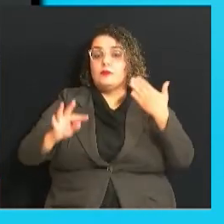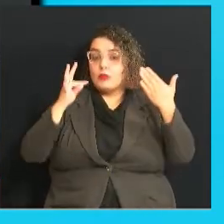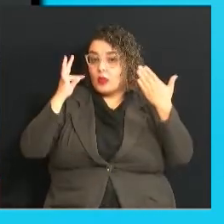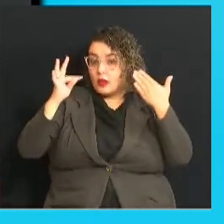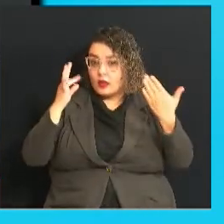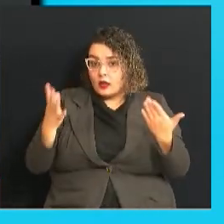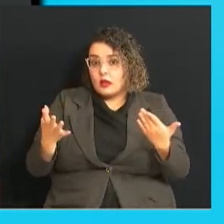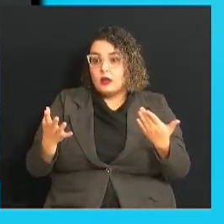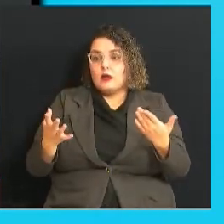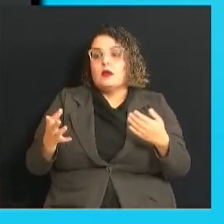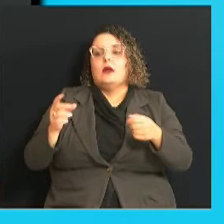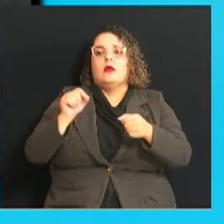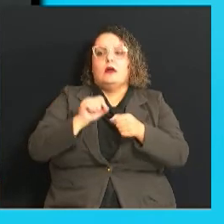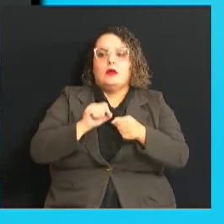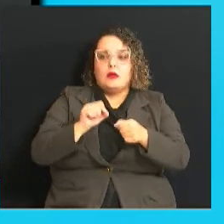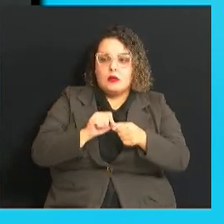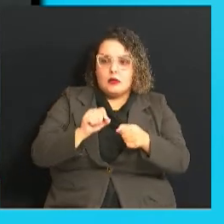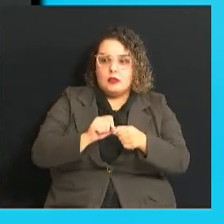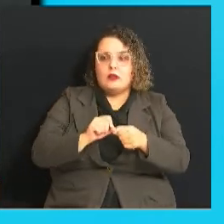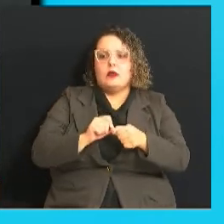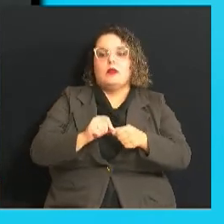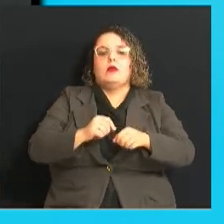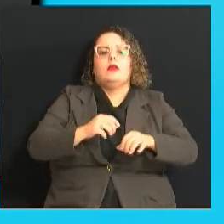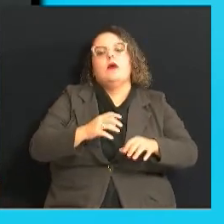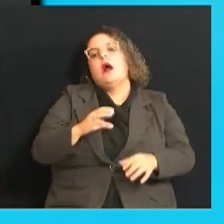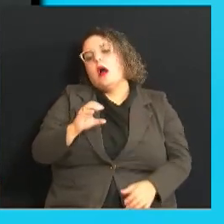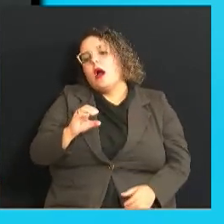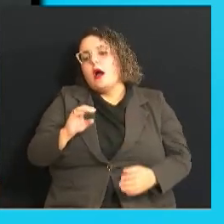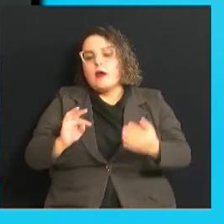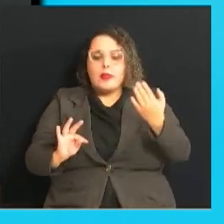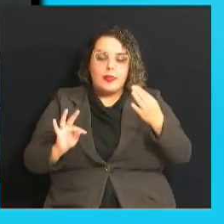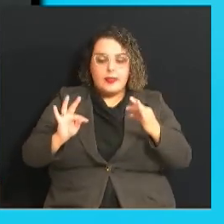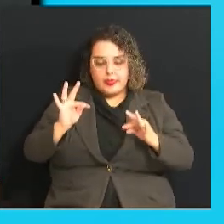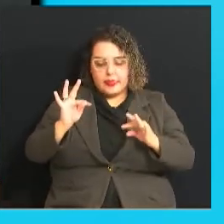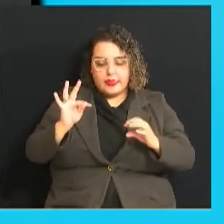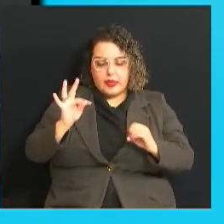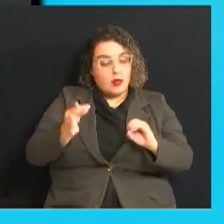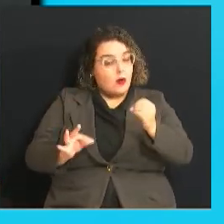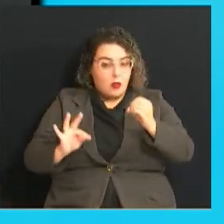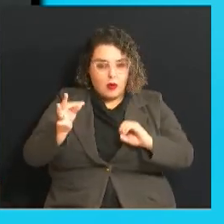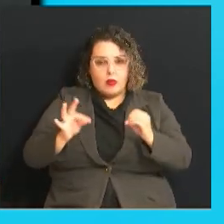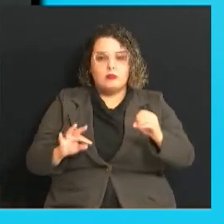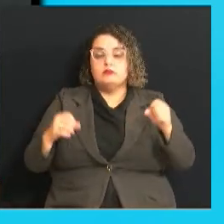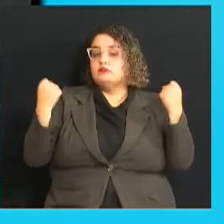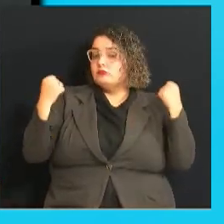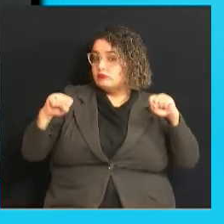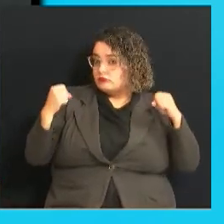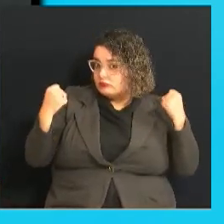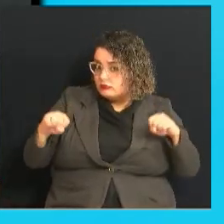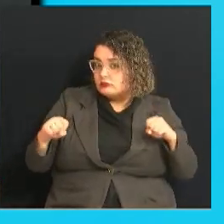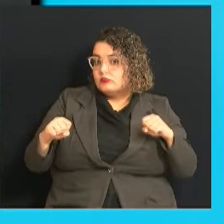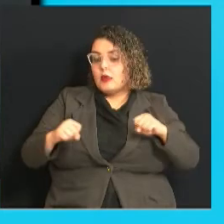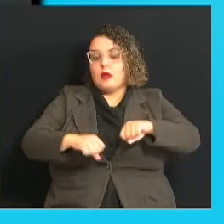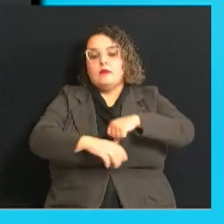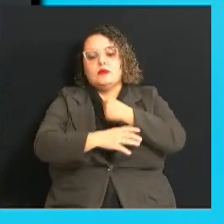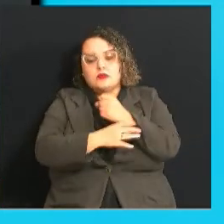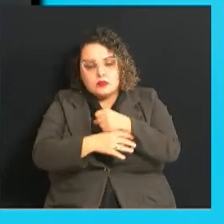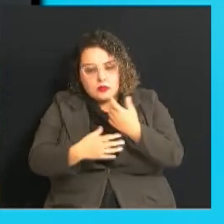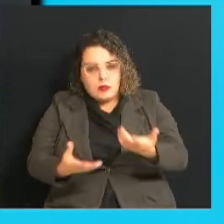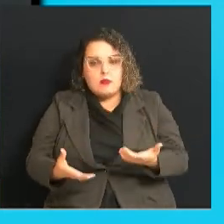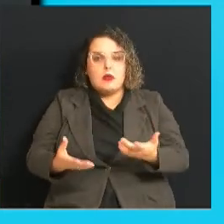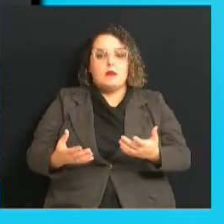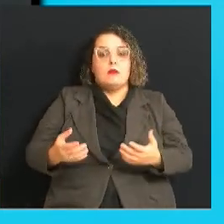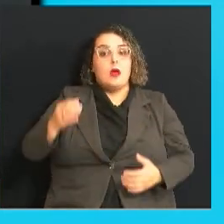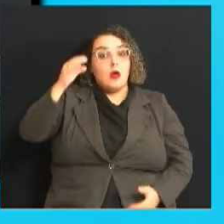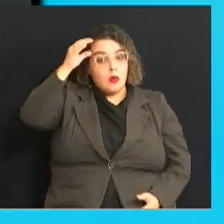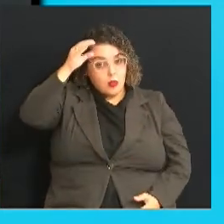terapias feitas com a equipe da terapia ocupacional, fisioterapia, atividade física, algumas atividades específicas cognitivas,